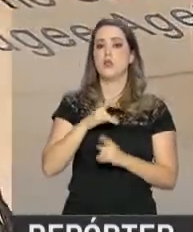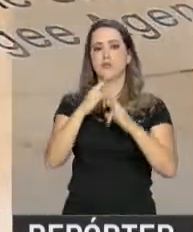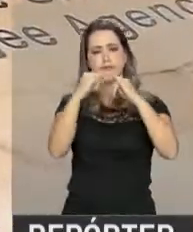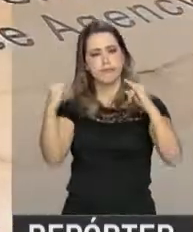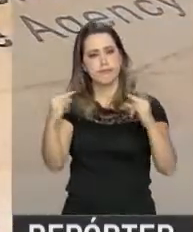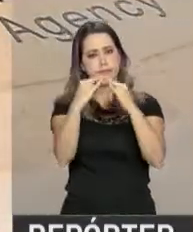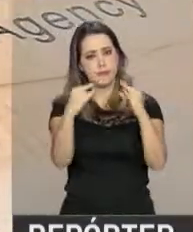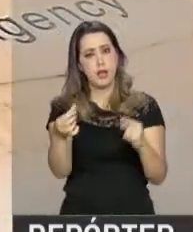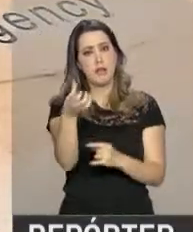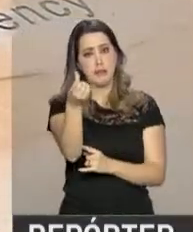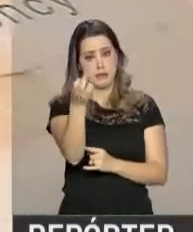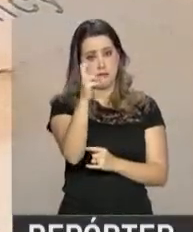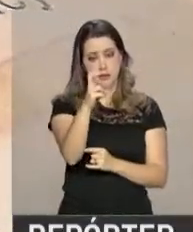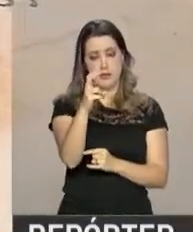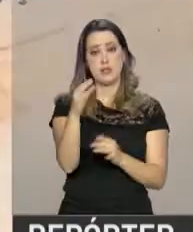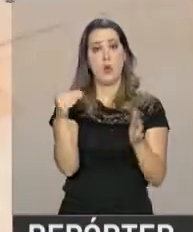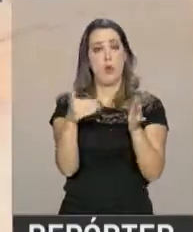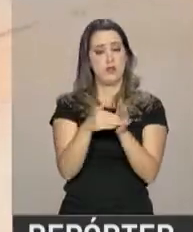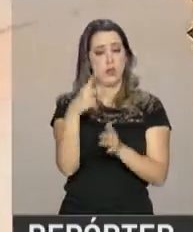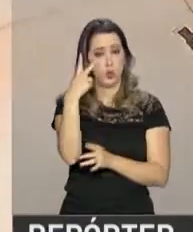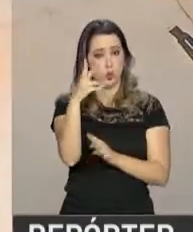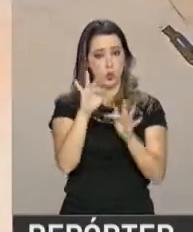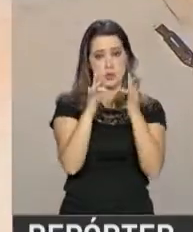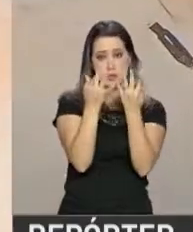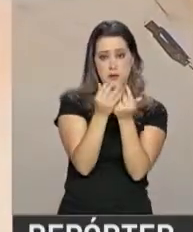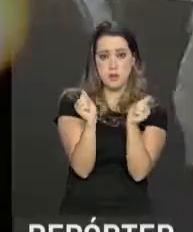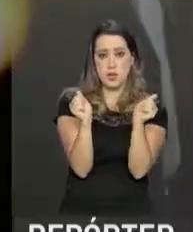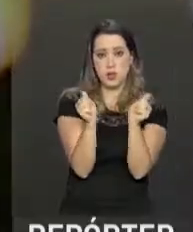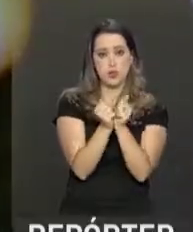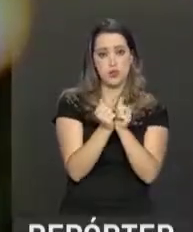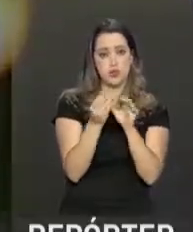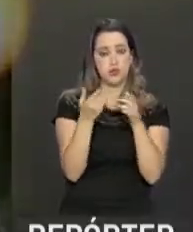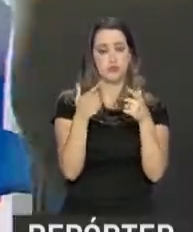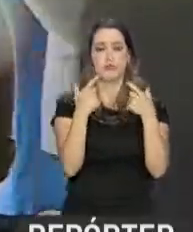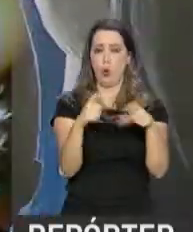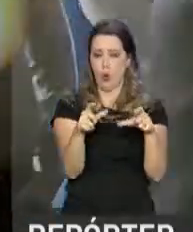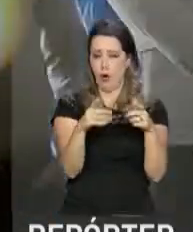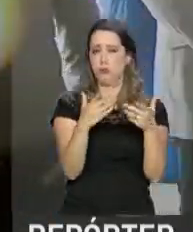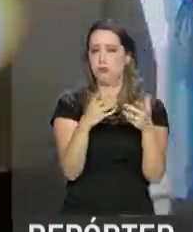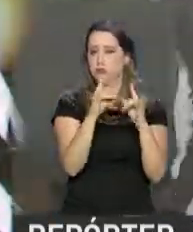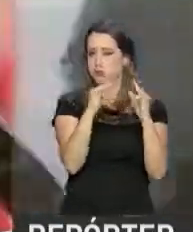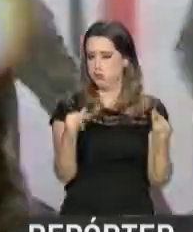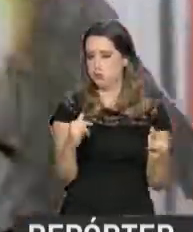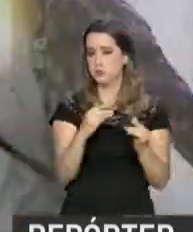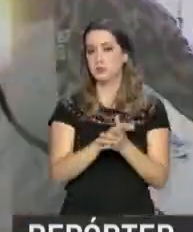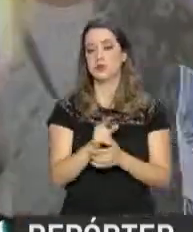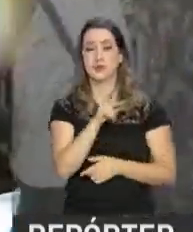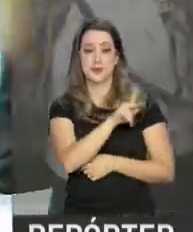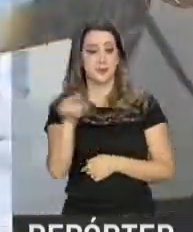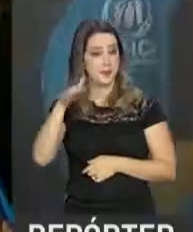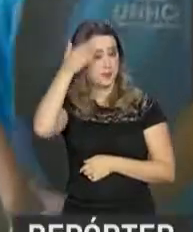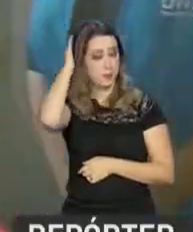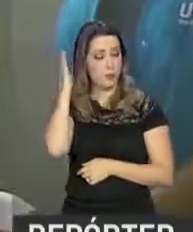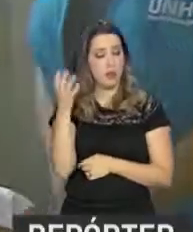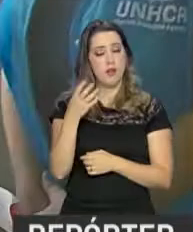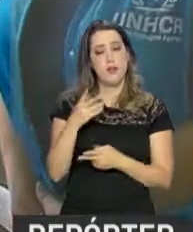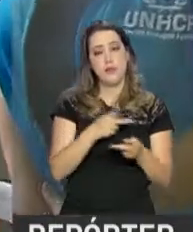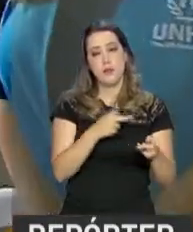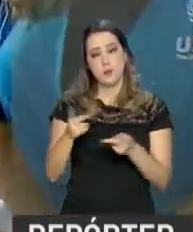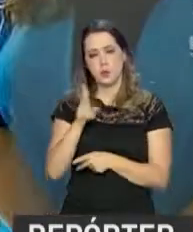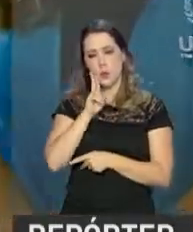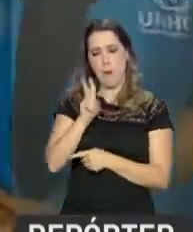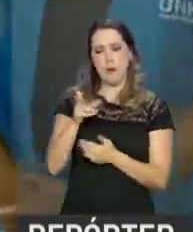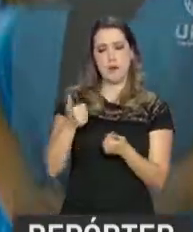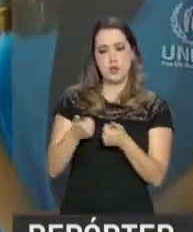barracas. Cada uma pode acomodar até duas famílias. O presidente Michel Temer fez uma visita ao local para ver de